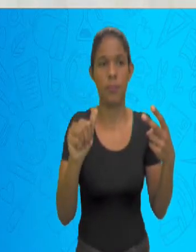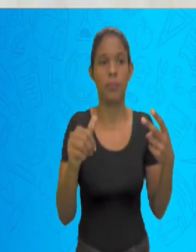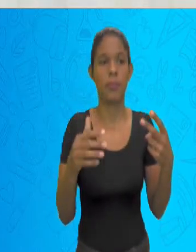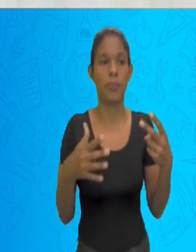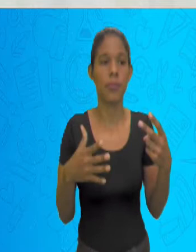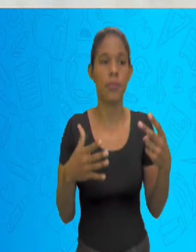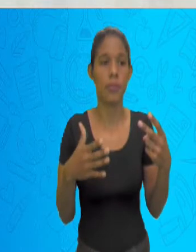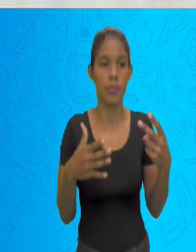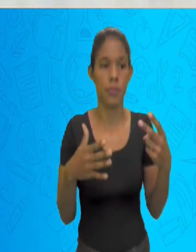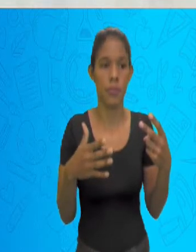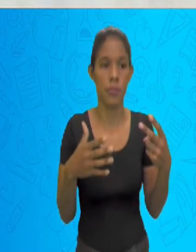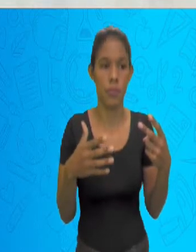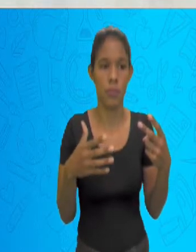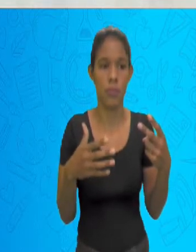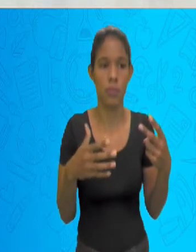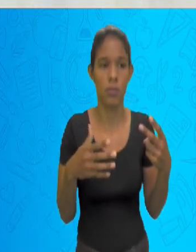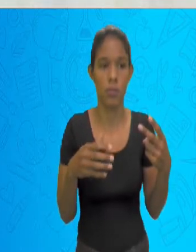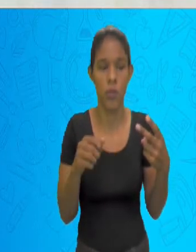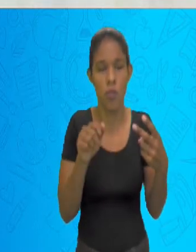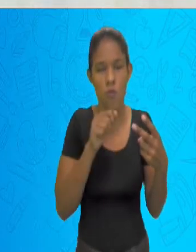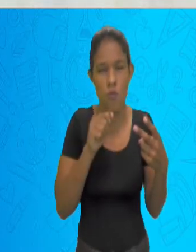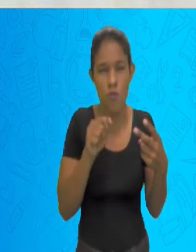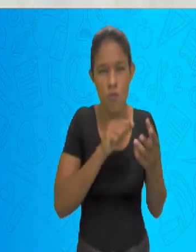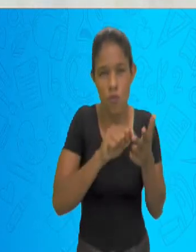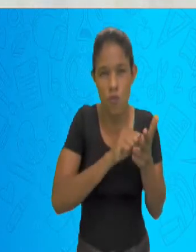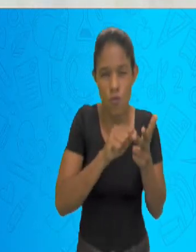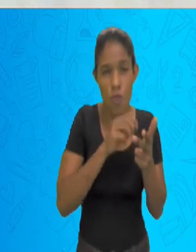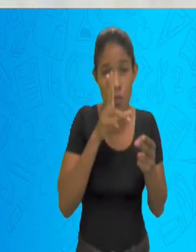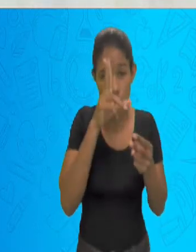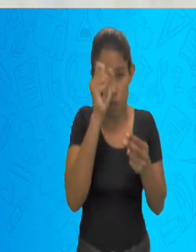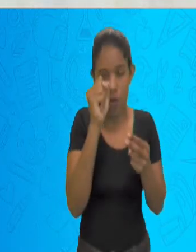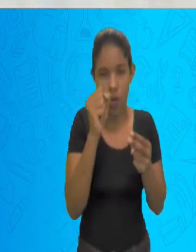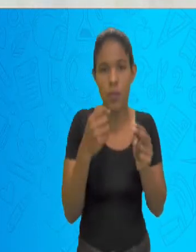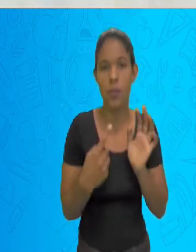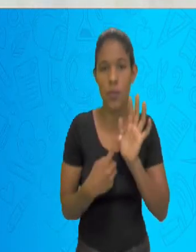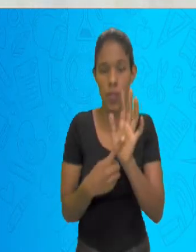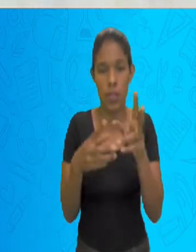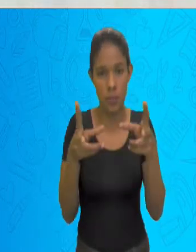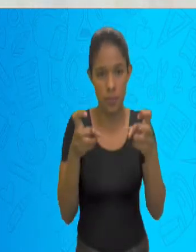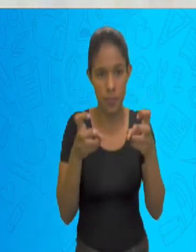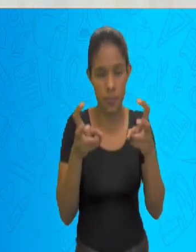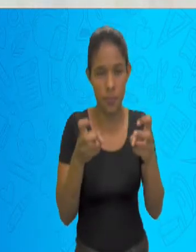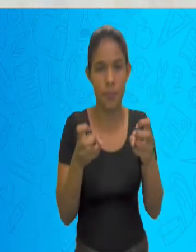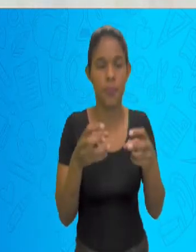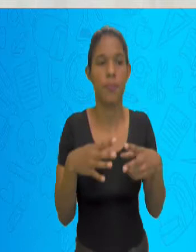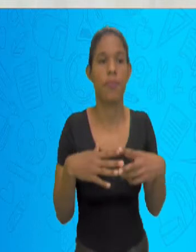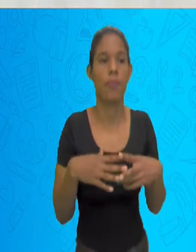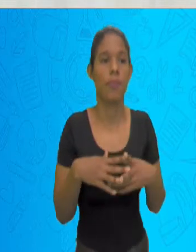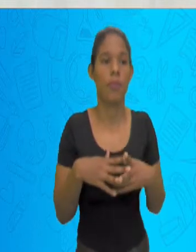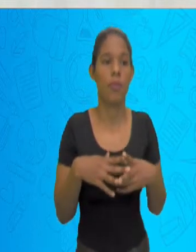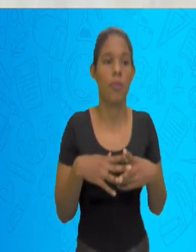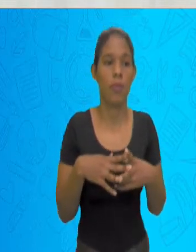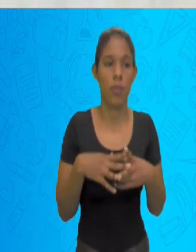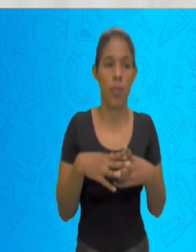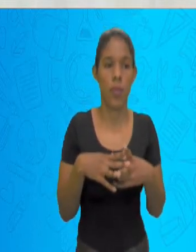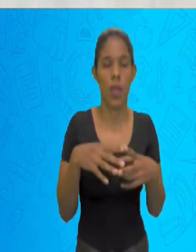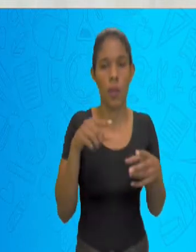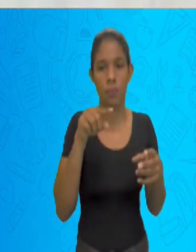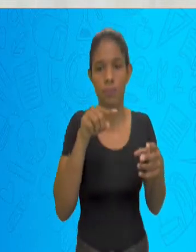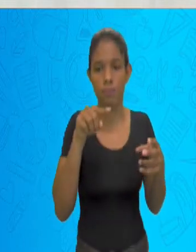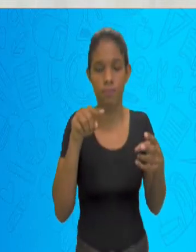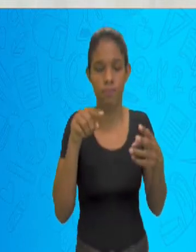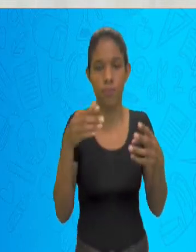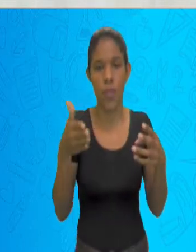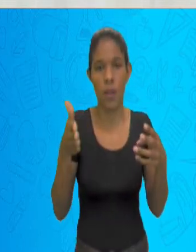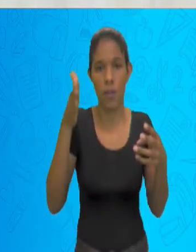Ok? Deixa eu fazer mais grossinho para vocês poderem identificar. Onde uma face encontra com outra face, eu